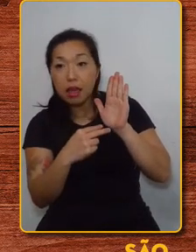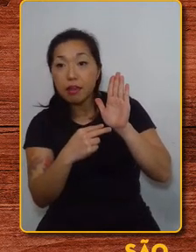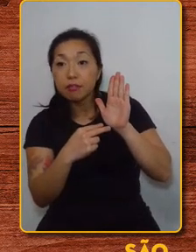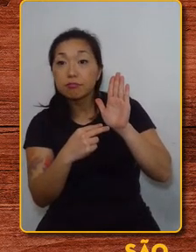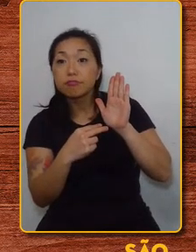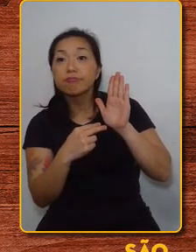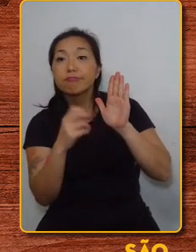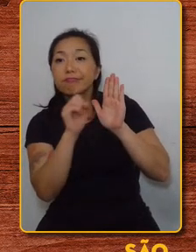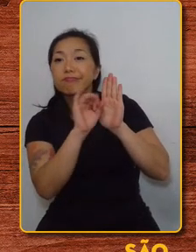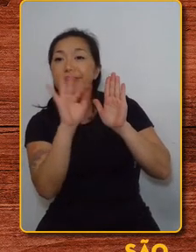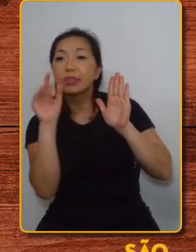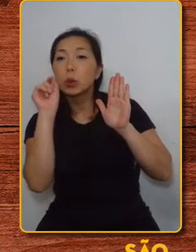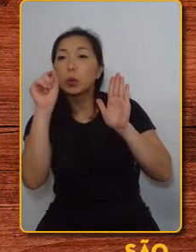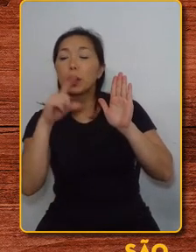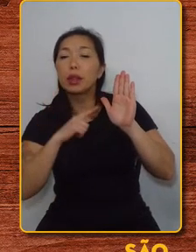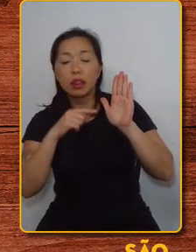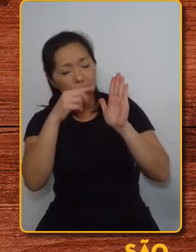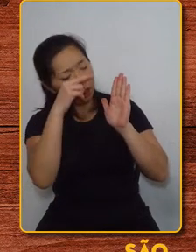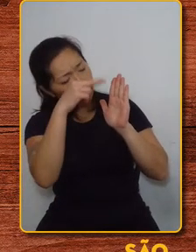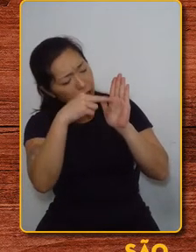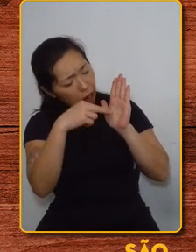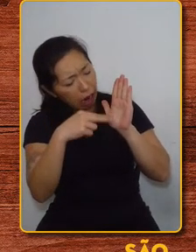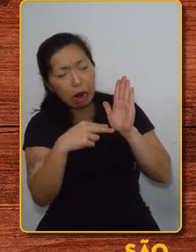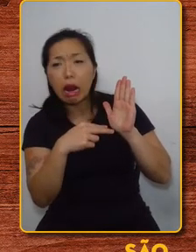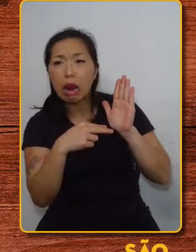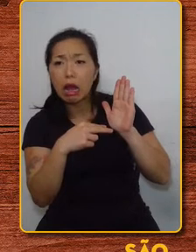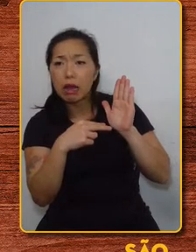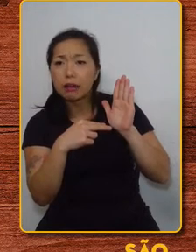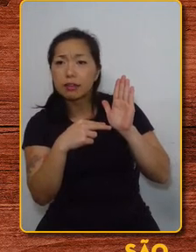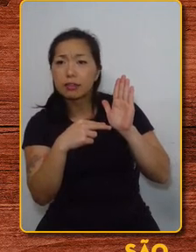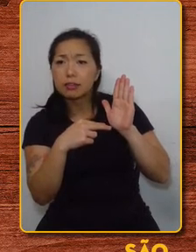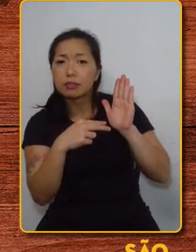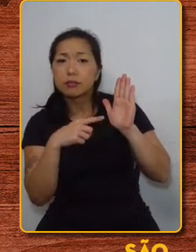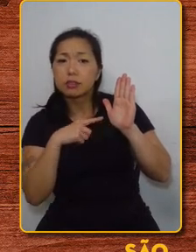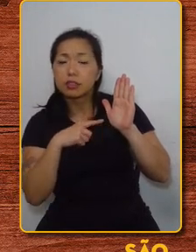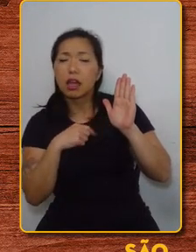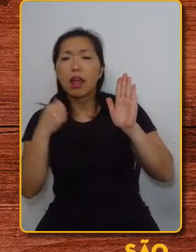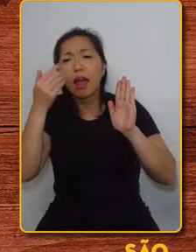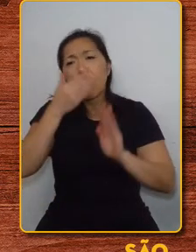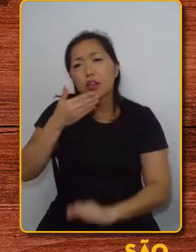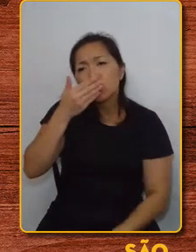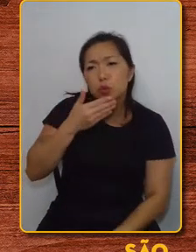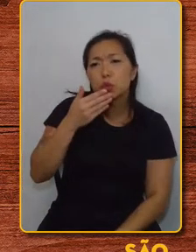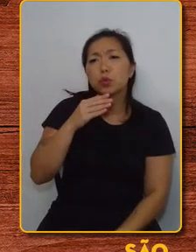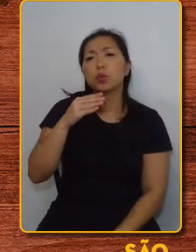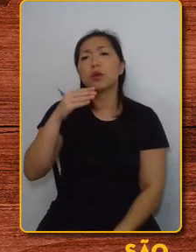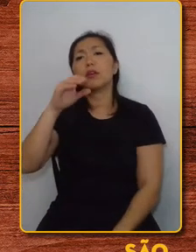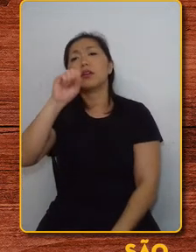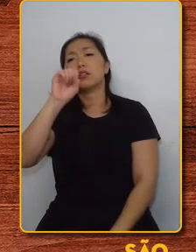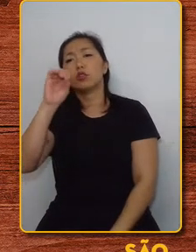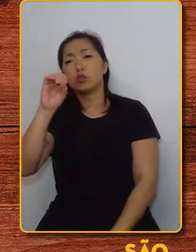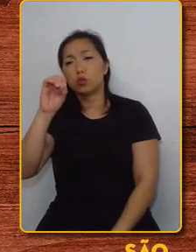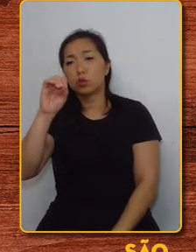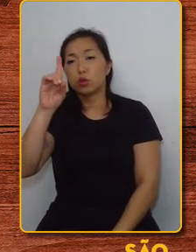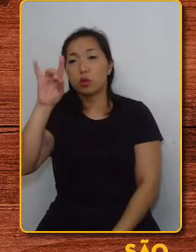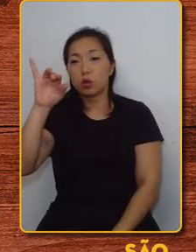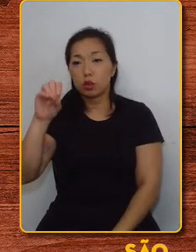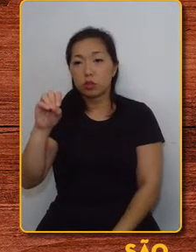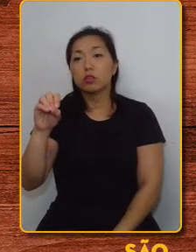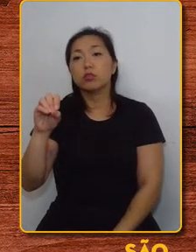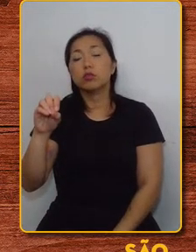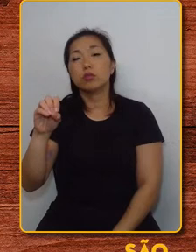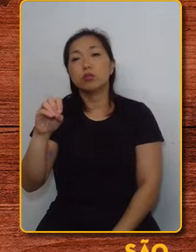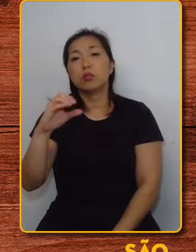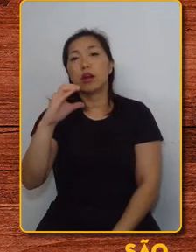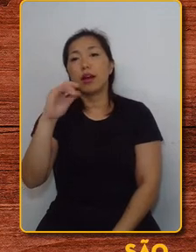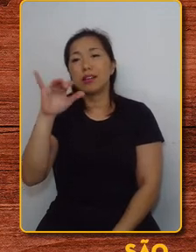naqueles selos negros, né, de alto teor de açúcar, de sódio, ácidos graxos